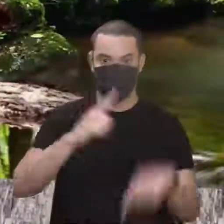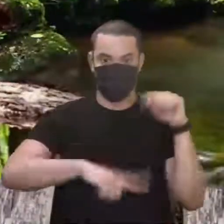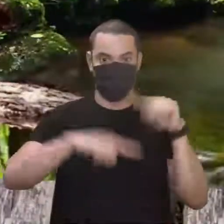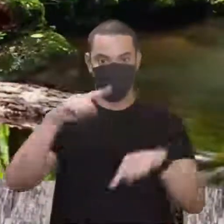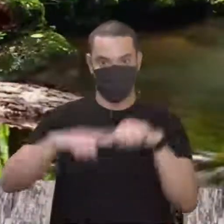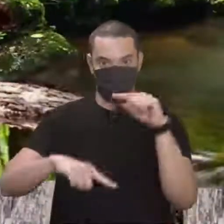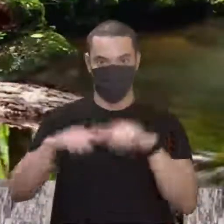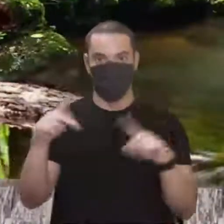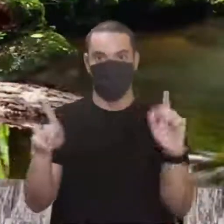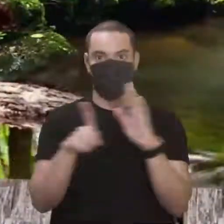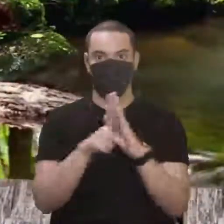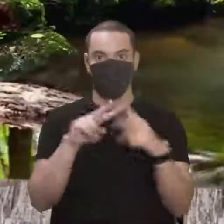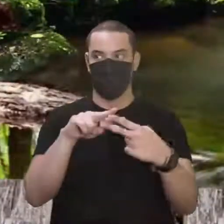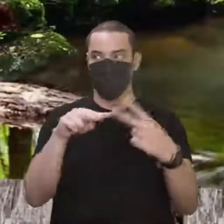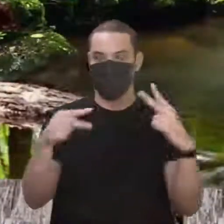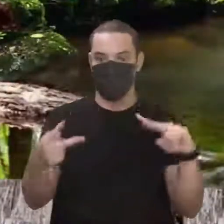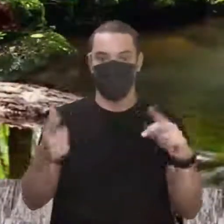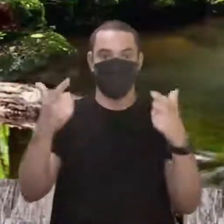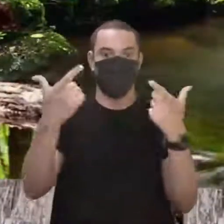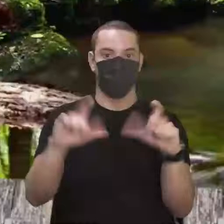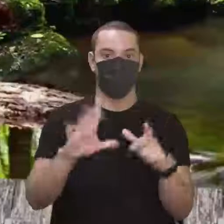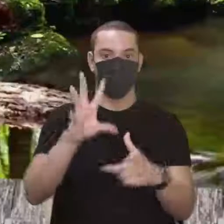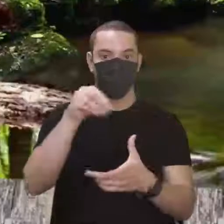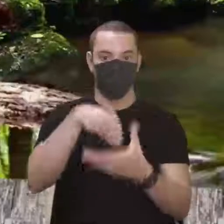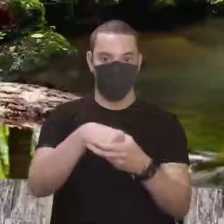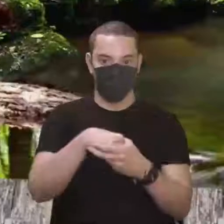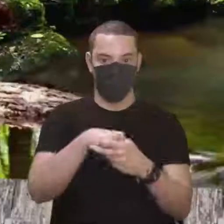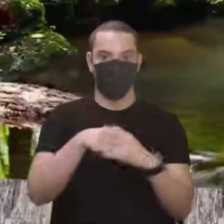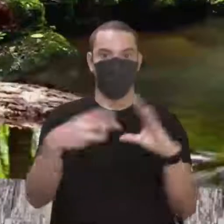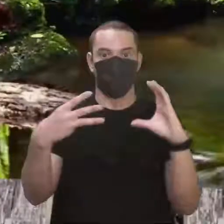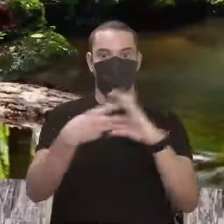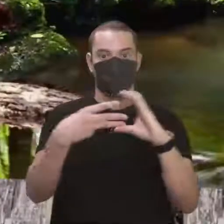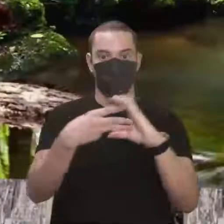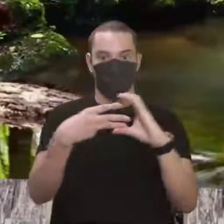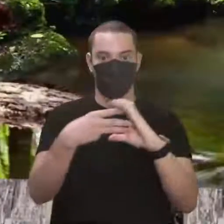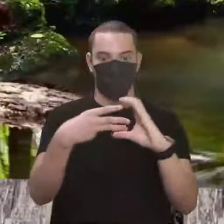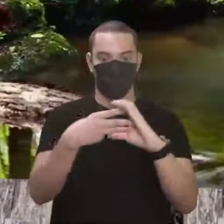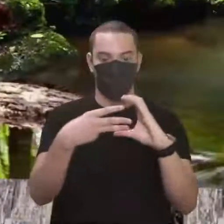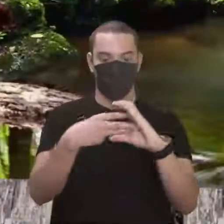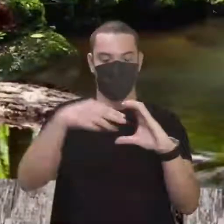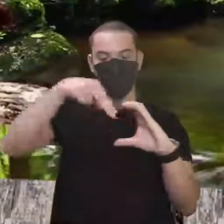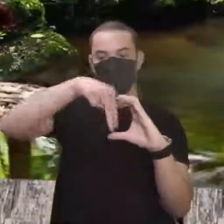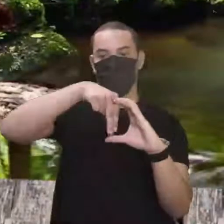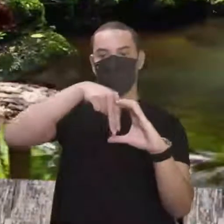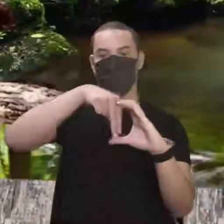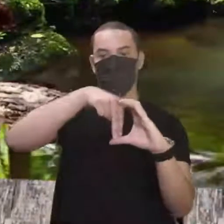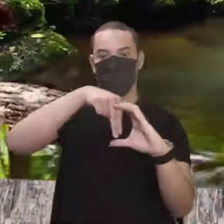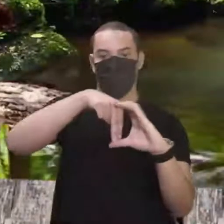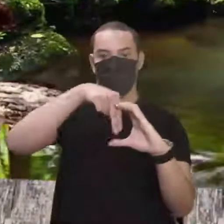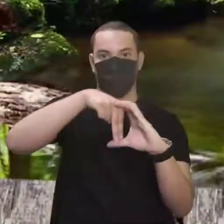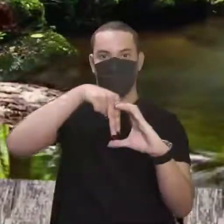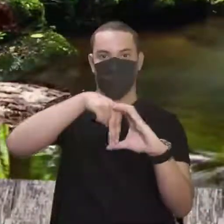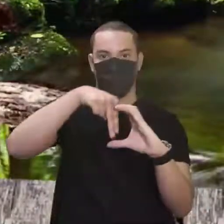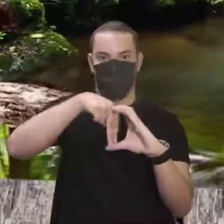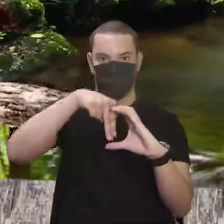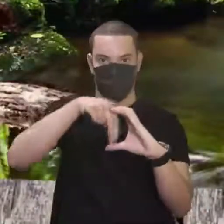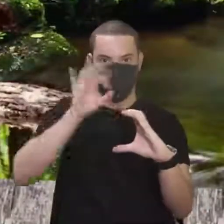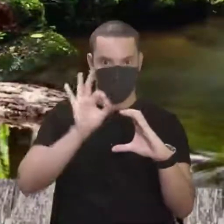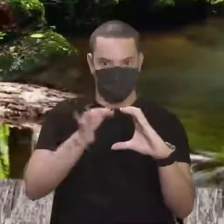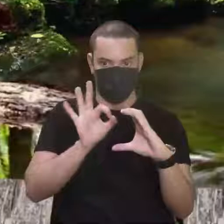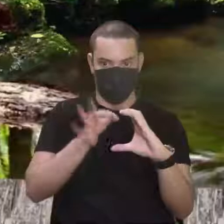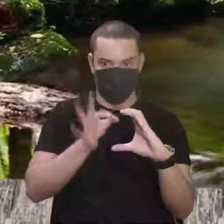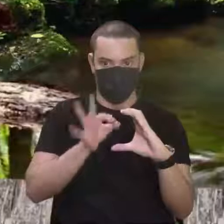genético. E ele está contido onde? Nas células eucarióticas, ele está contido dentro do núcleo celular.